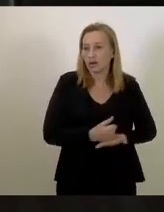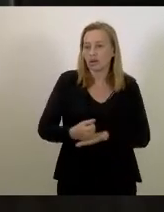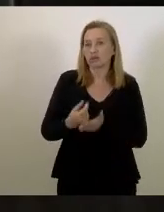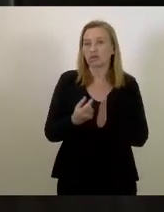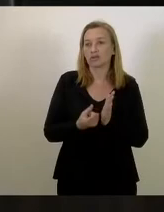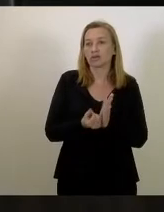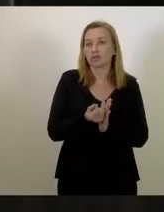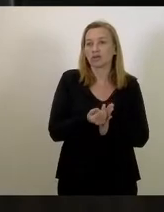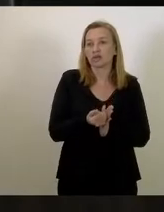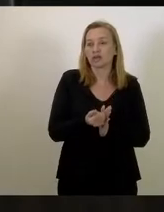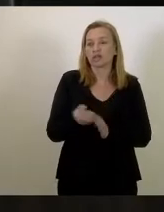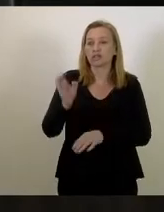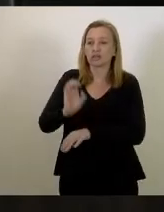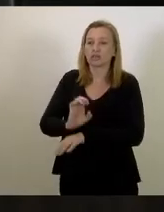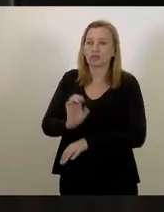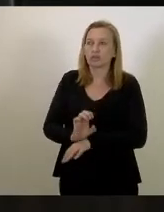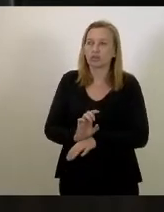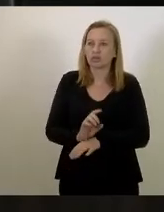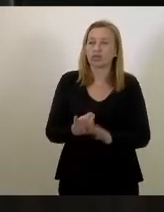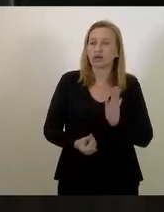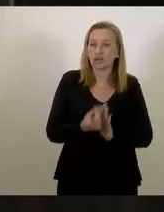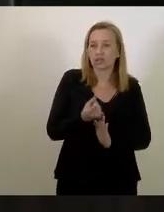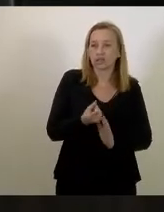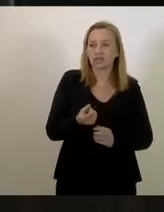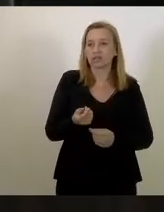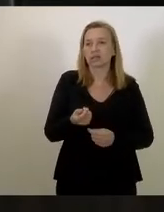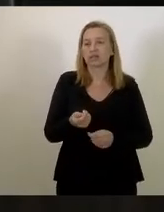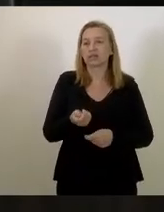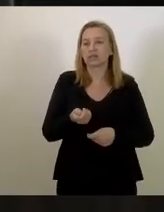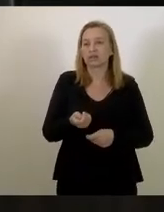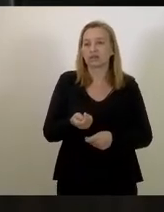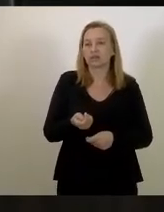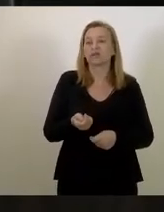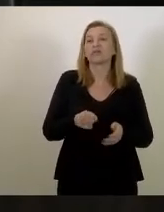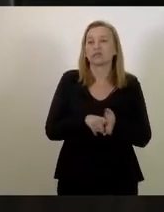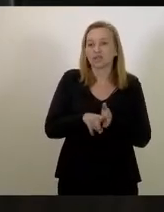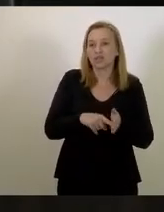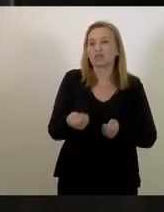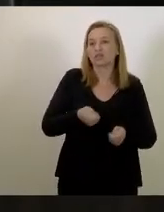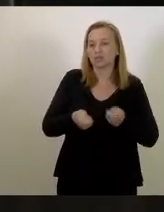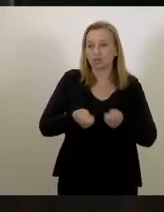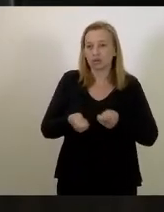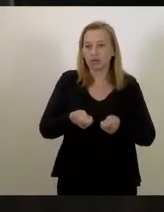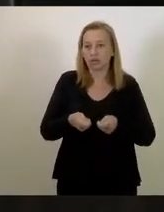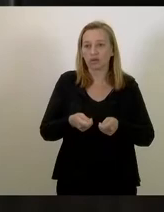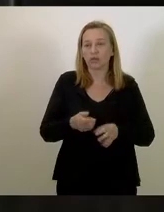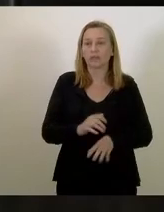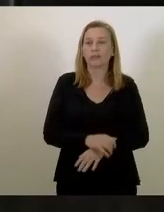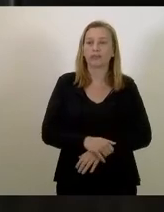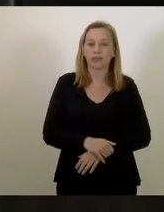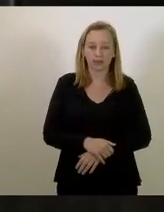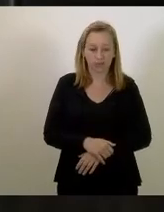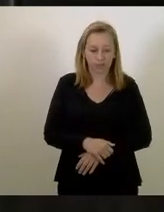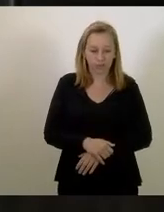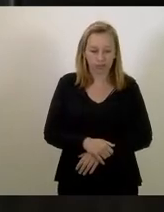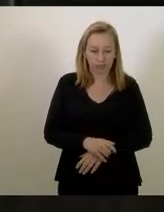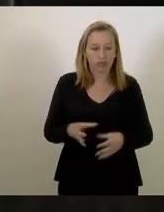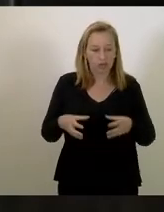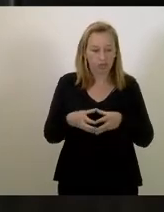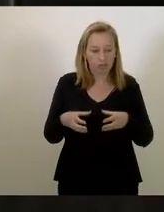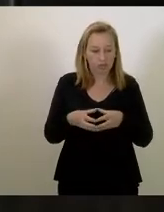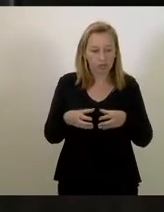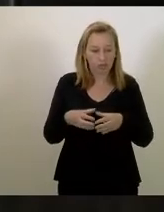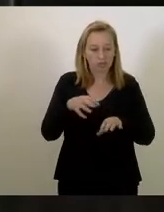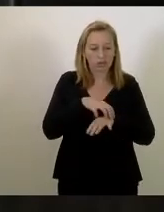dos tributos estaduais e de orçamento finanças fiscalização financeira e controle para emitir parecer pela comissão de